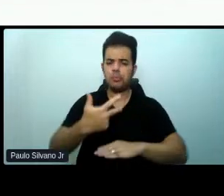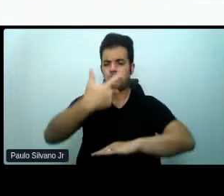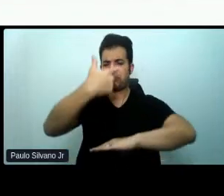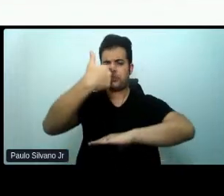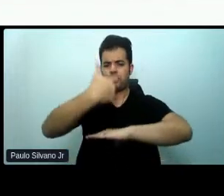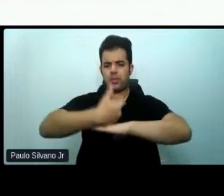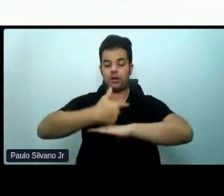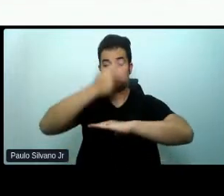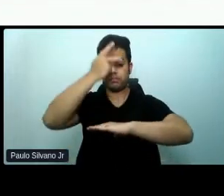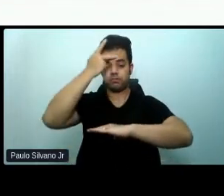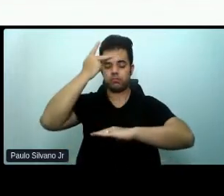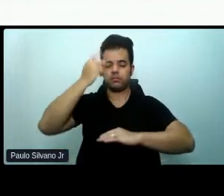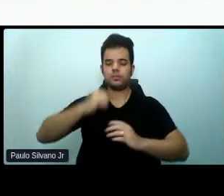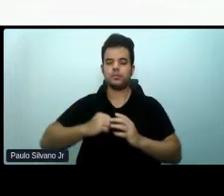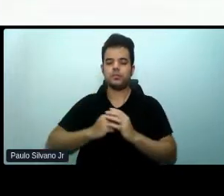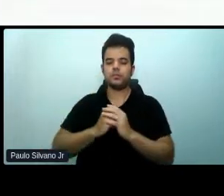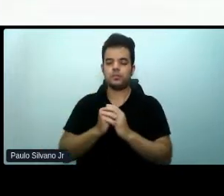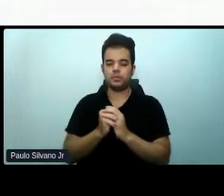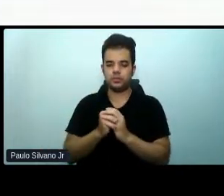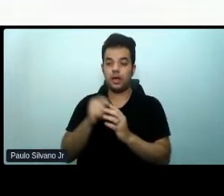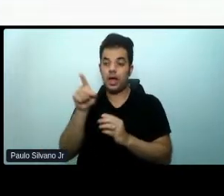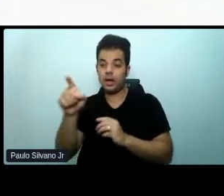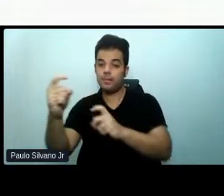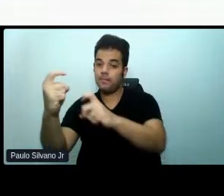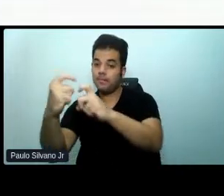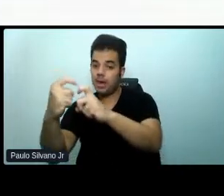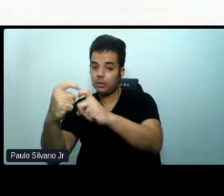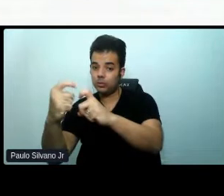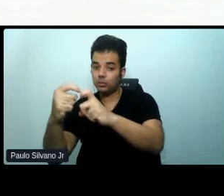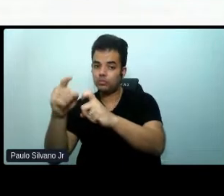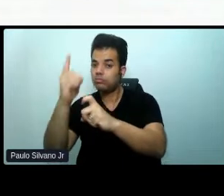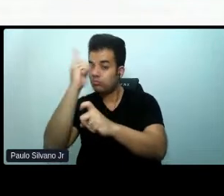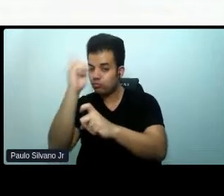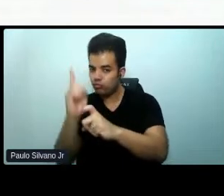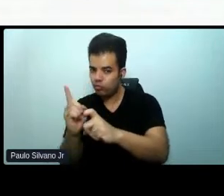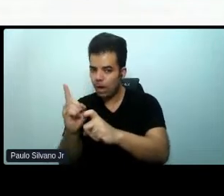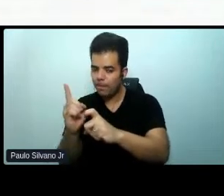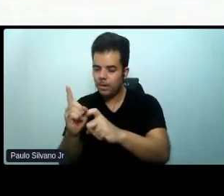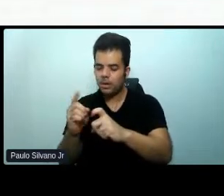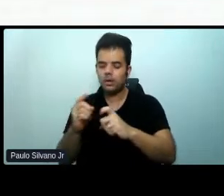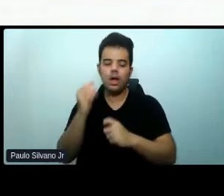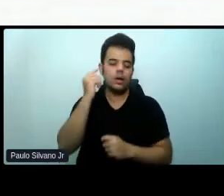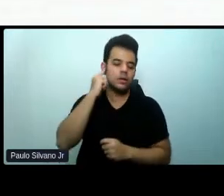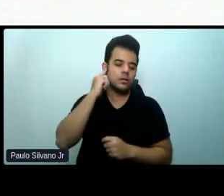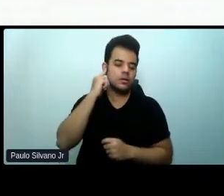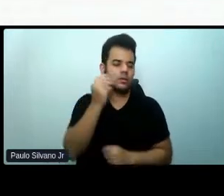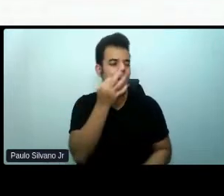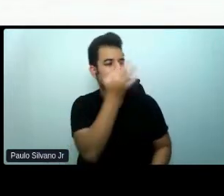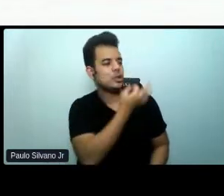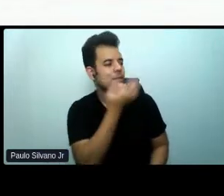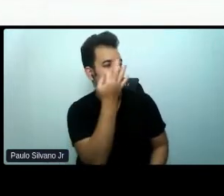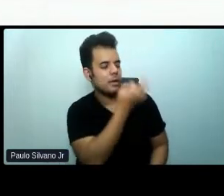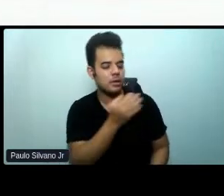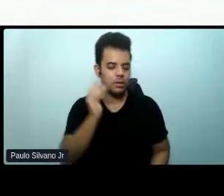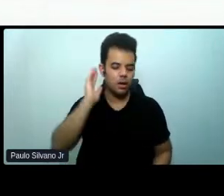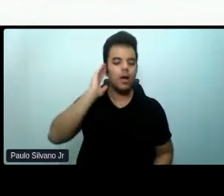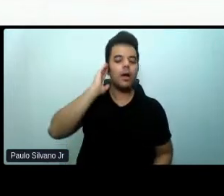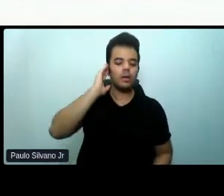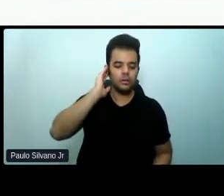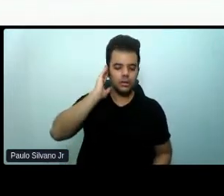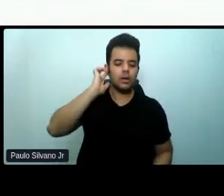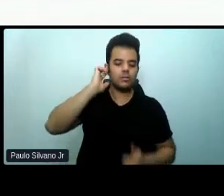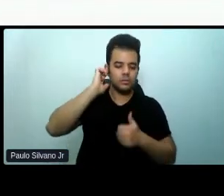a pessoa, o atendente, o médico, vamos dizer, que não sabe, ele fala, a central ouve